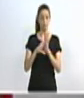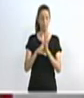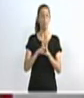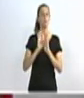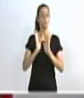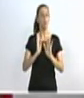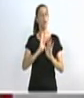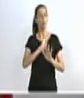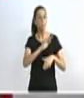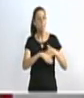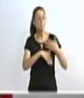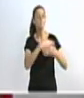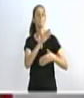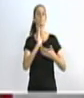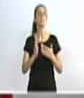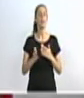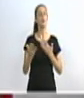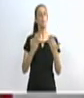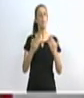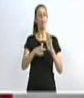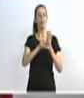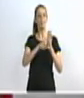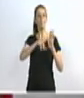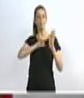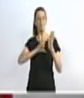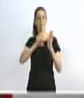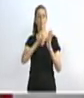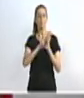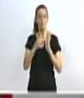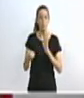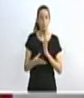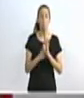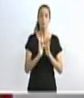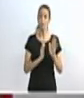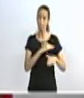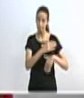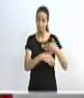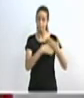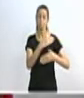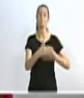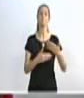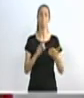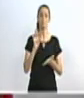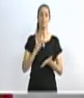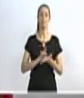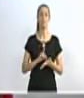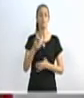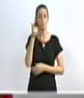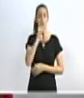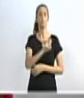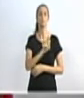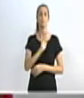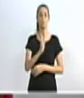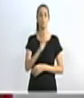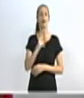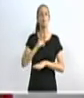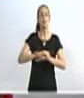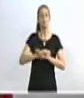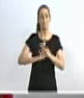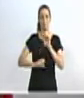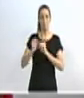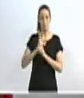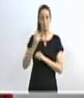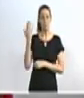avanço, sim, em relação à lei anterior, até porque, se não fosse esse avanço, eu não teria feito os 6 sites que a gente fez ano passado.